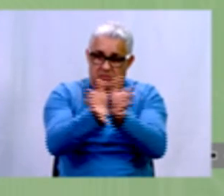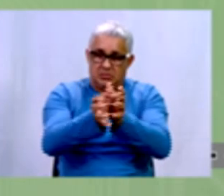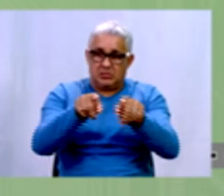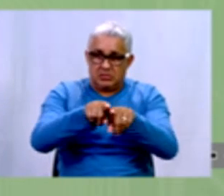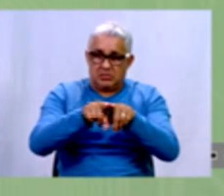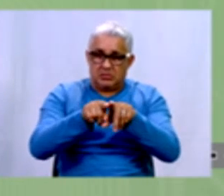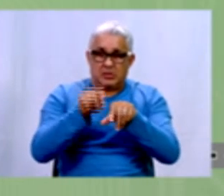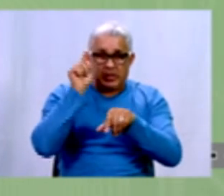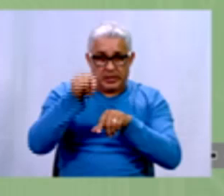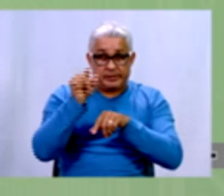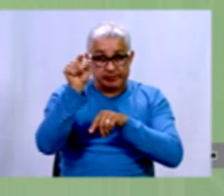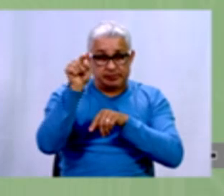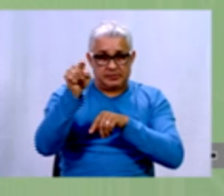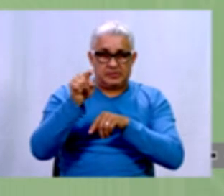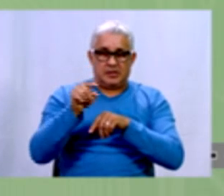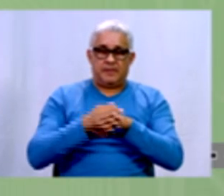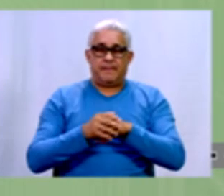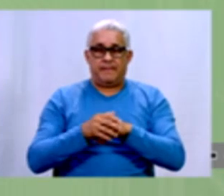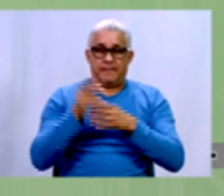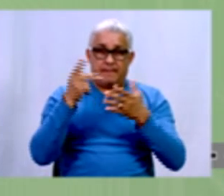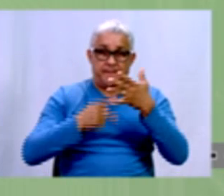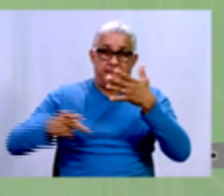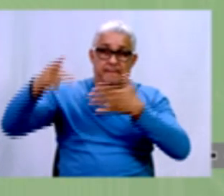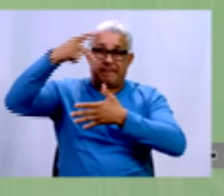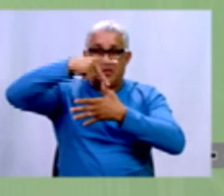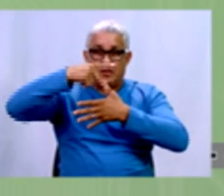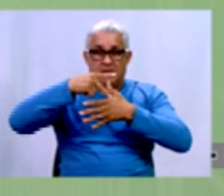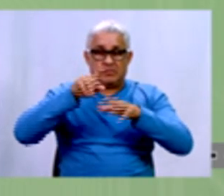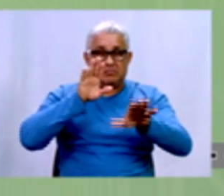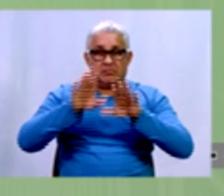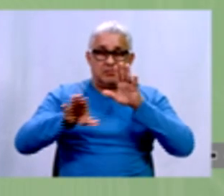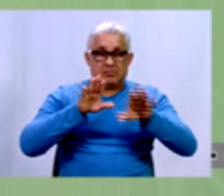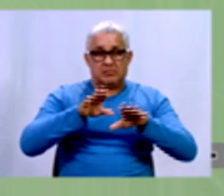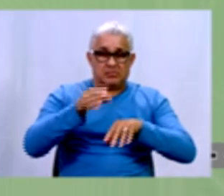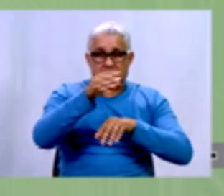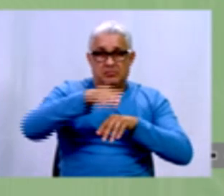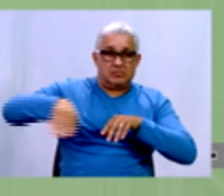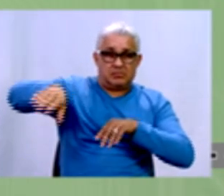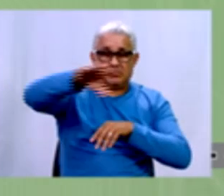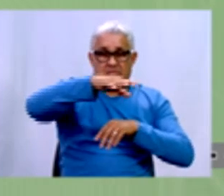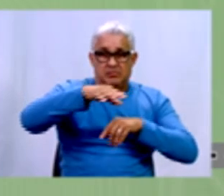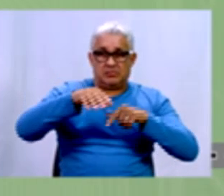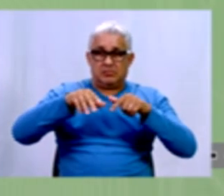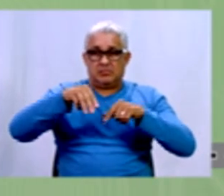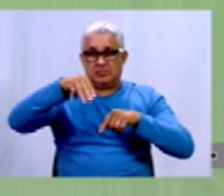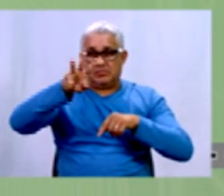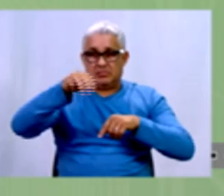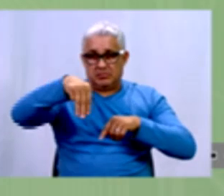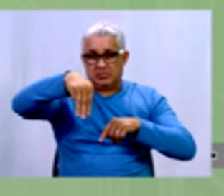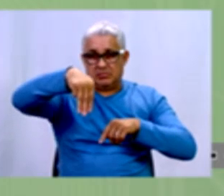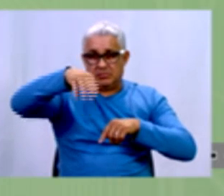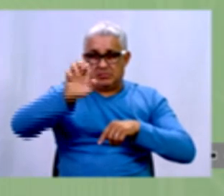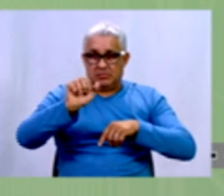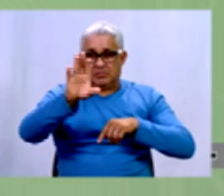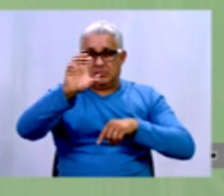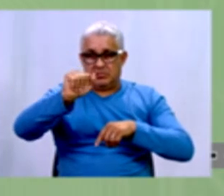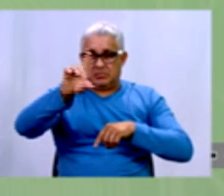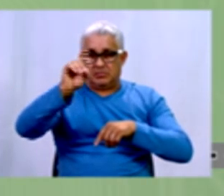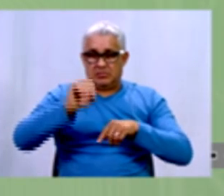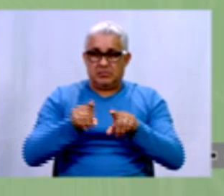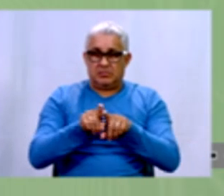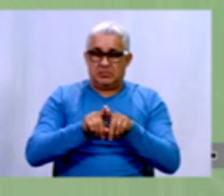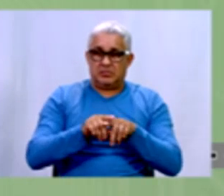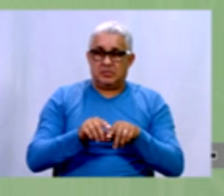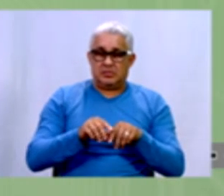que prioriza as funcionalidades de acordo com o valor de mercado. Ou seja, aqueles itens que nós estávamos falando